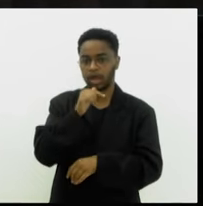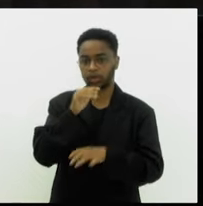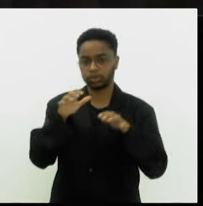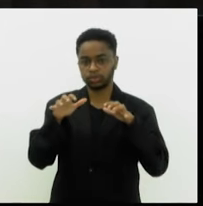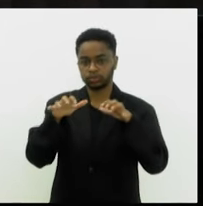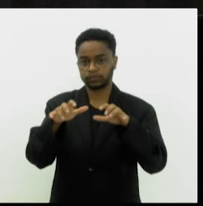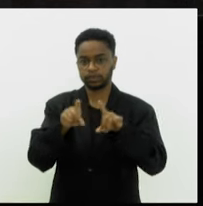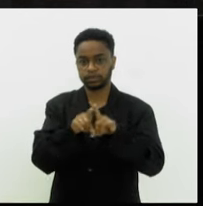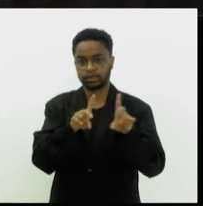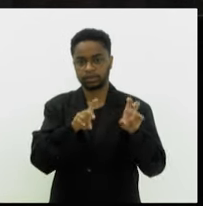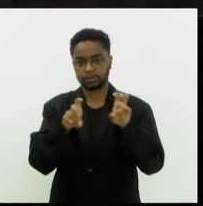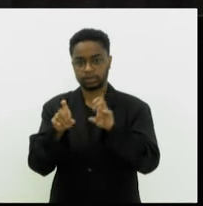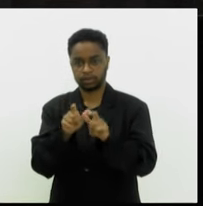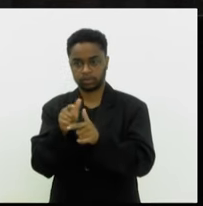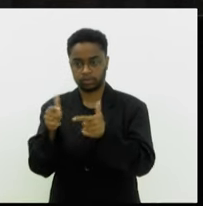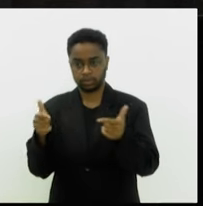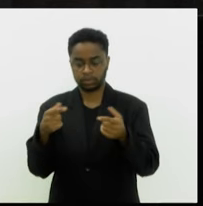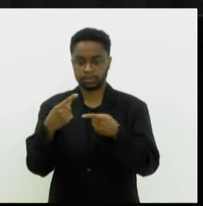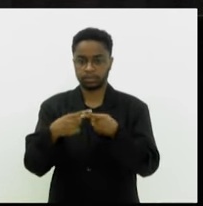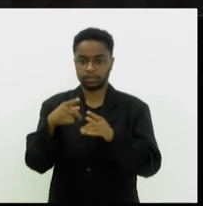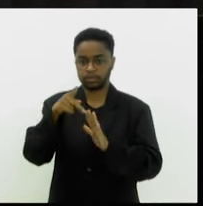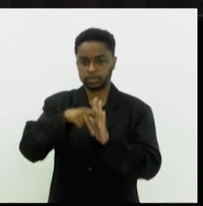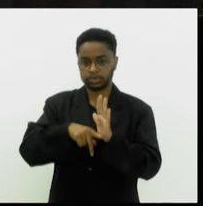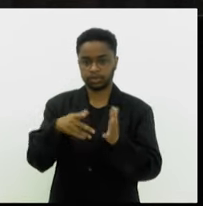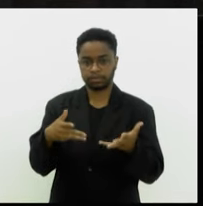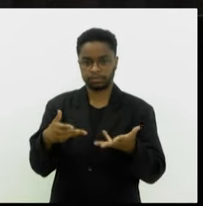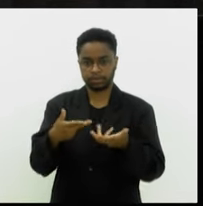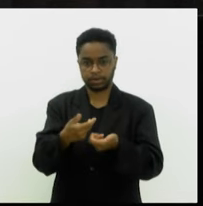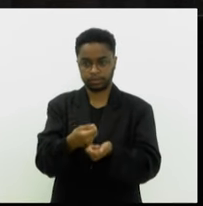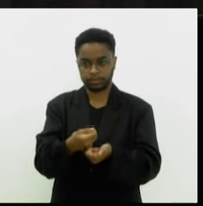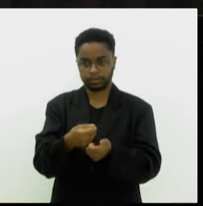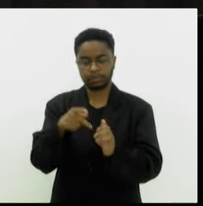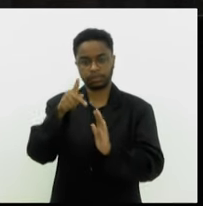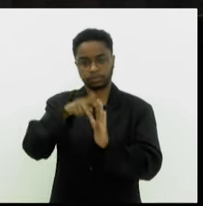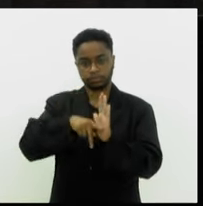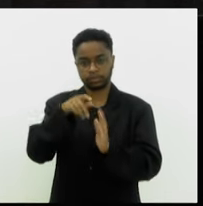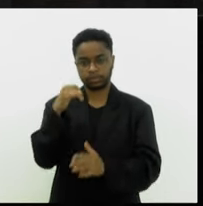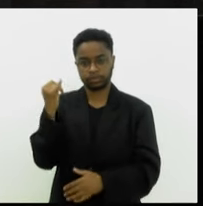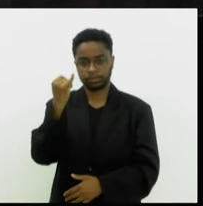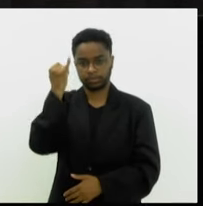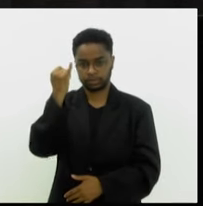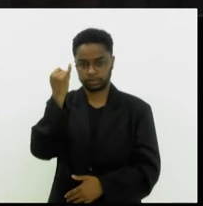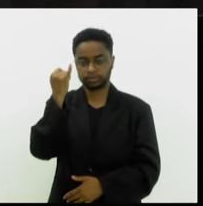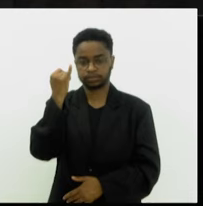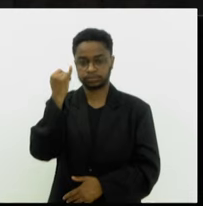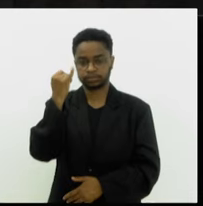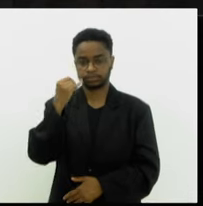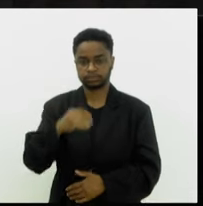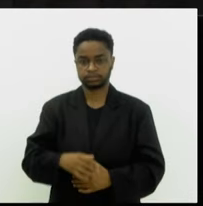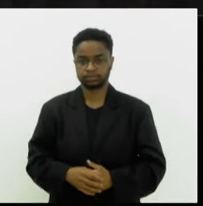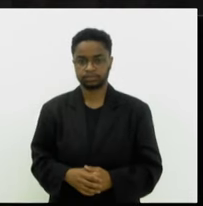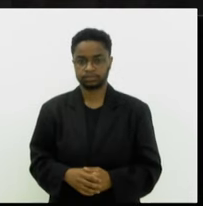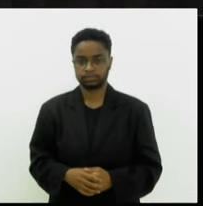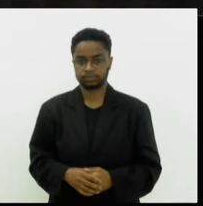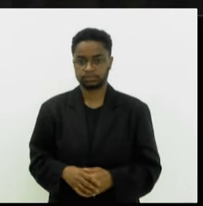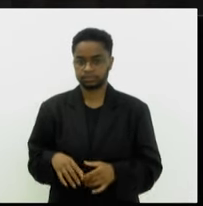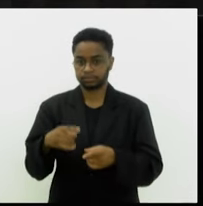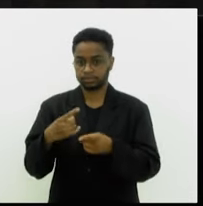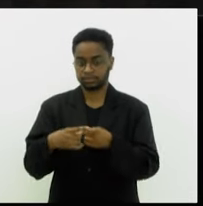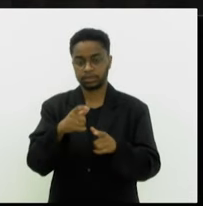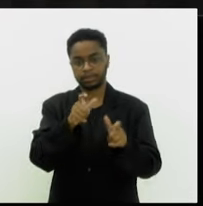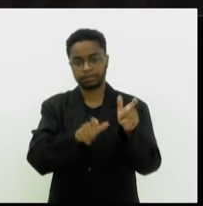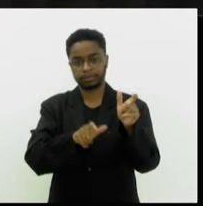providências. Projeto maravilhoso, projeto importantíssimo, porque o pessoal